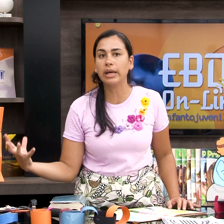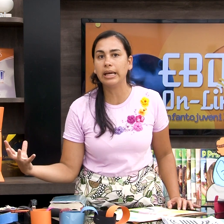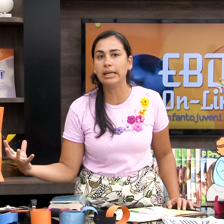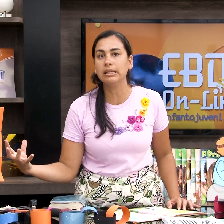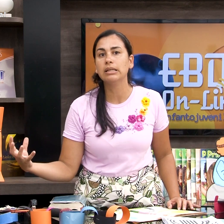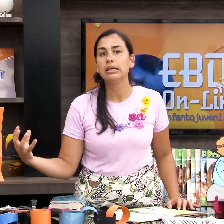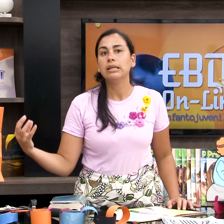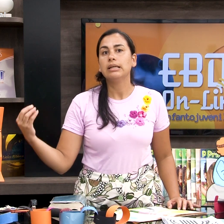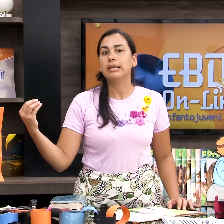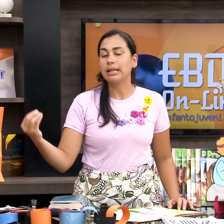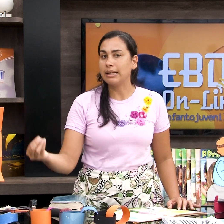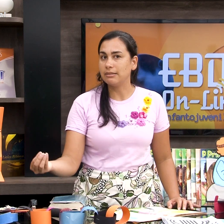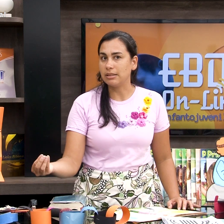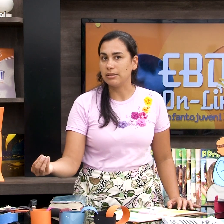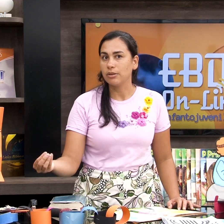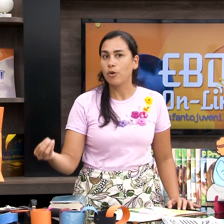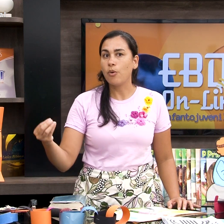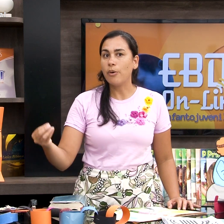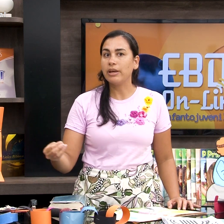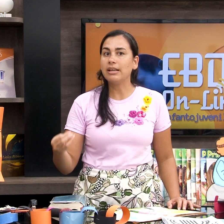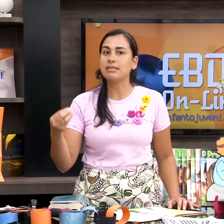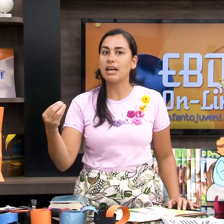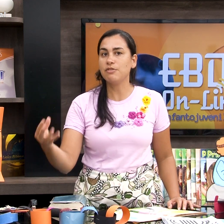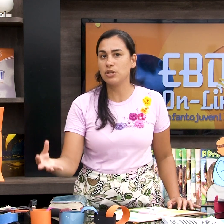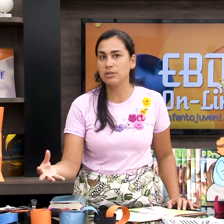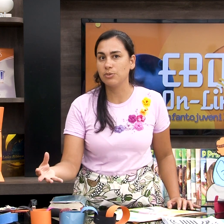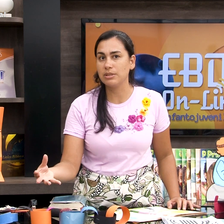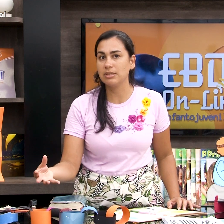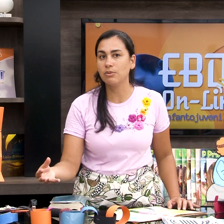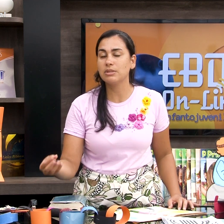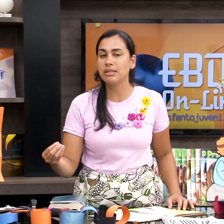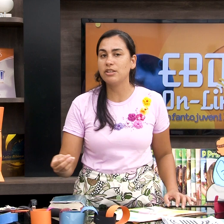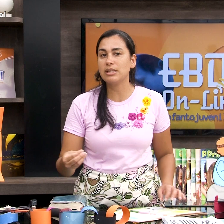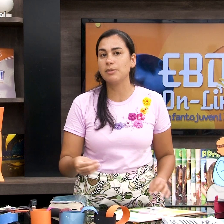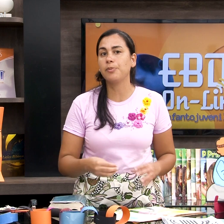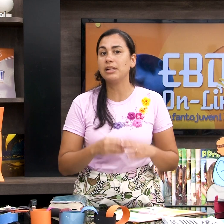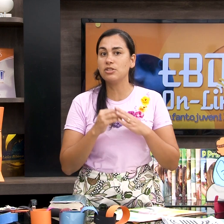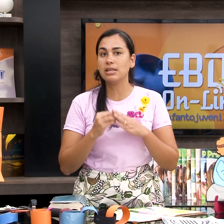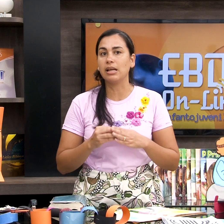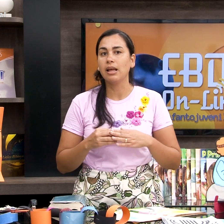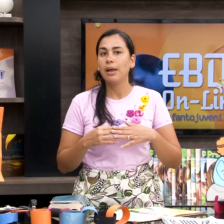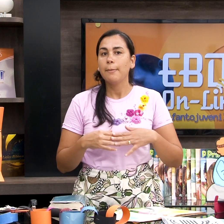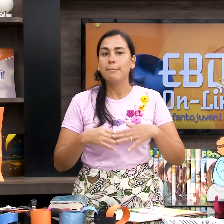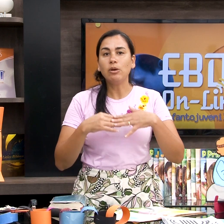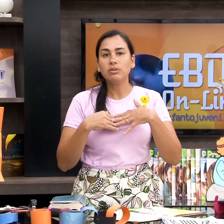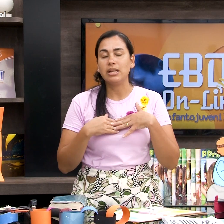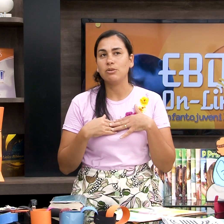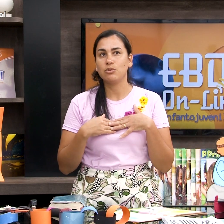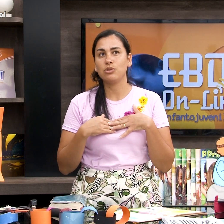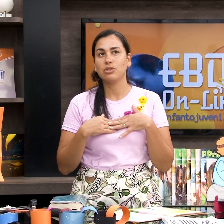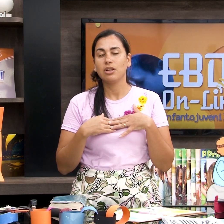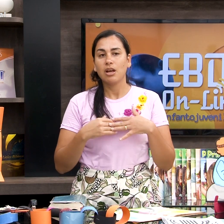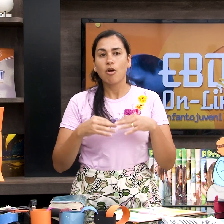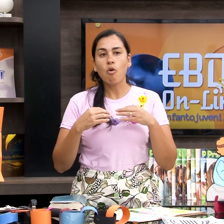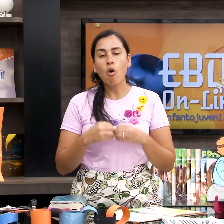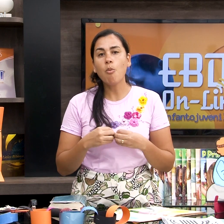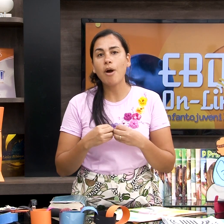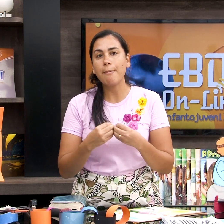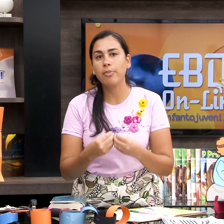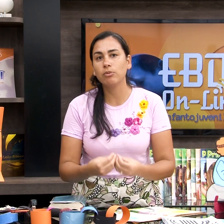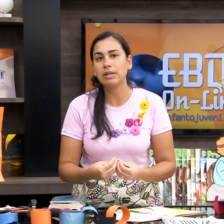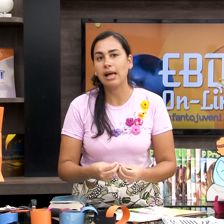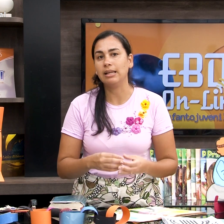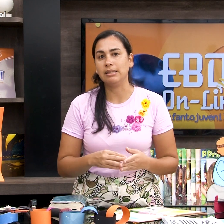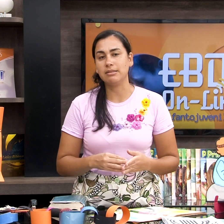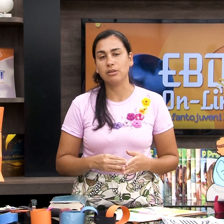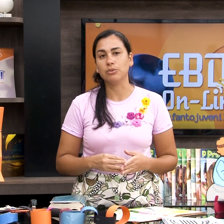com alguém crente, com alguém que serve Jesus. Então, seja exemplo para eles dizerem: Meu Deus, como